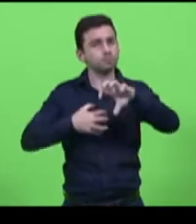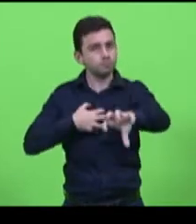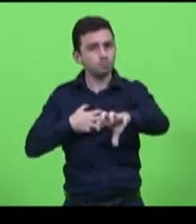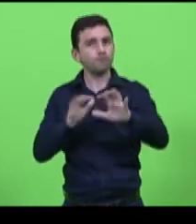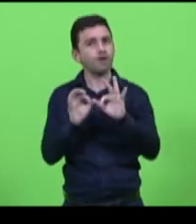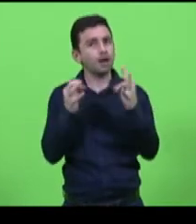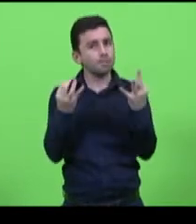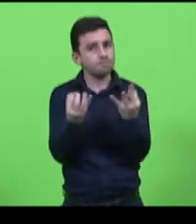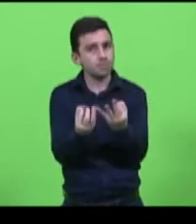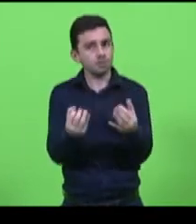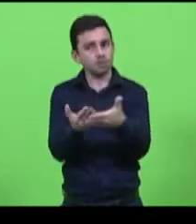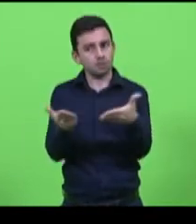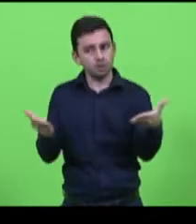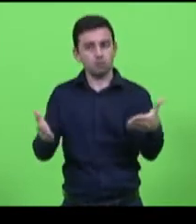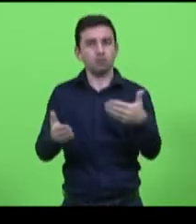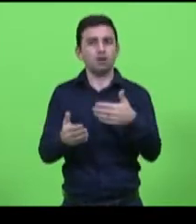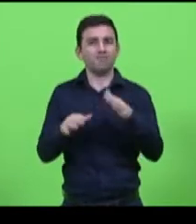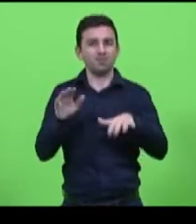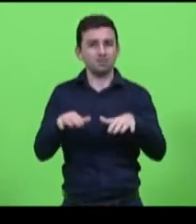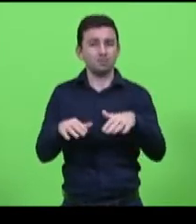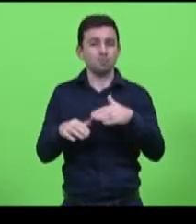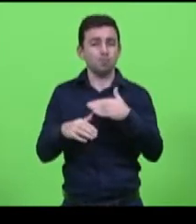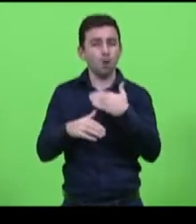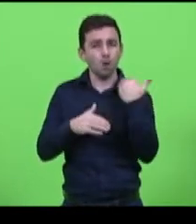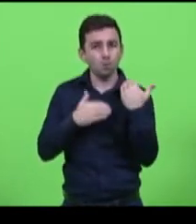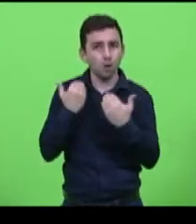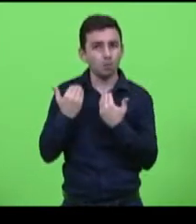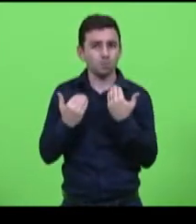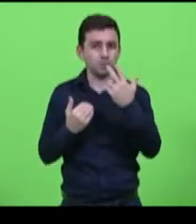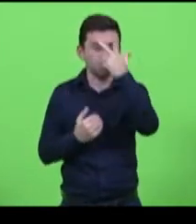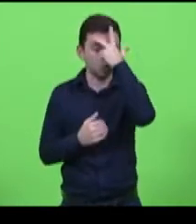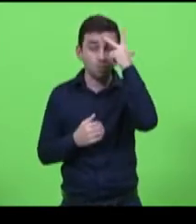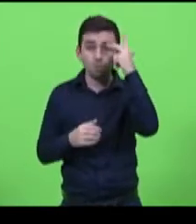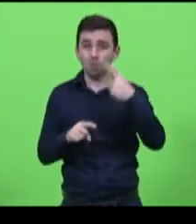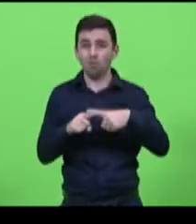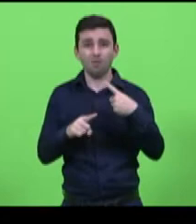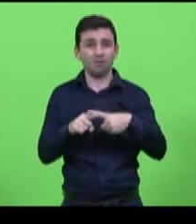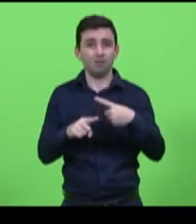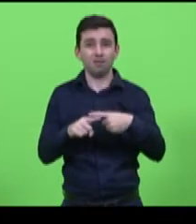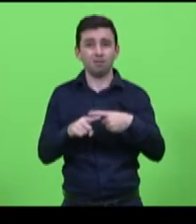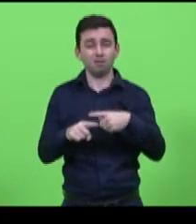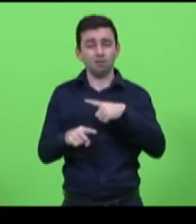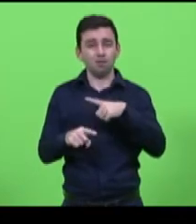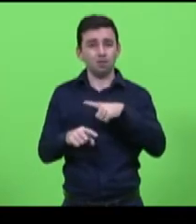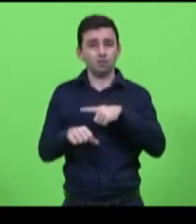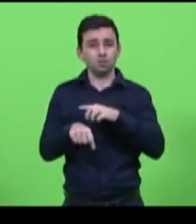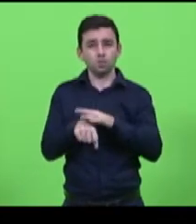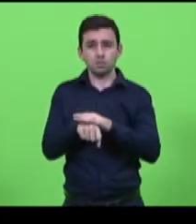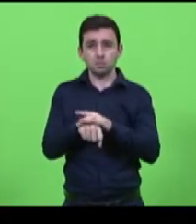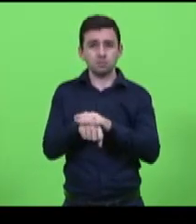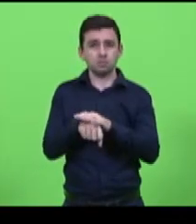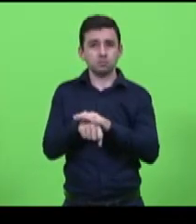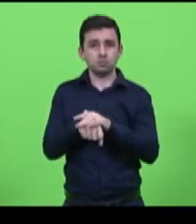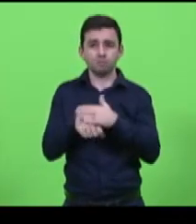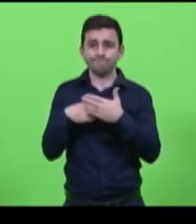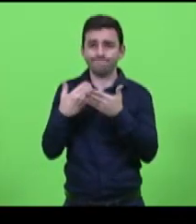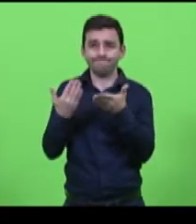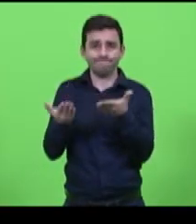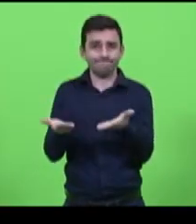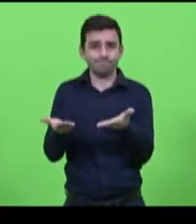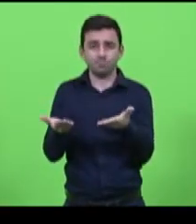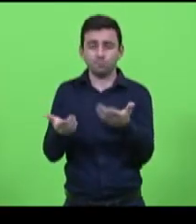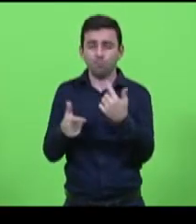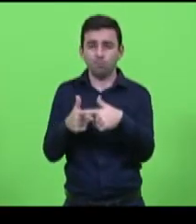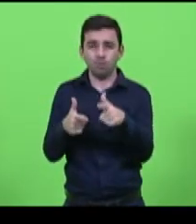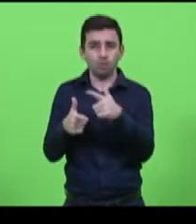que perderam ou que vão perder entes por causa dessa situação, essa desgraça que